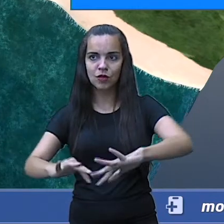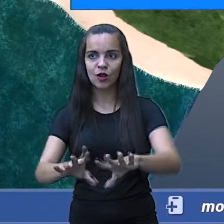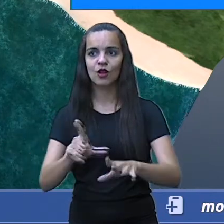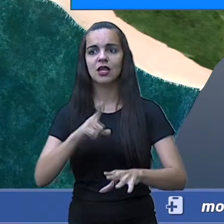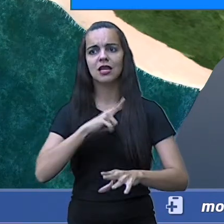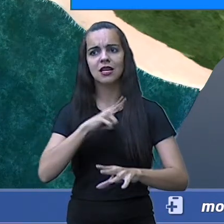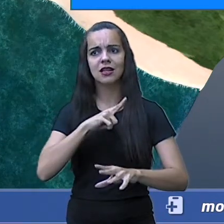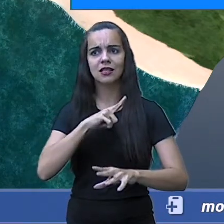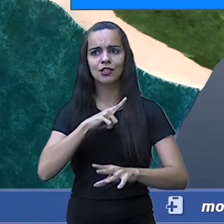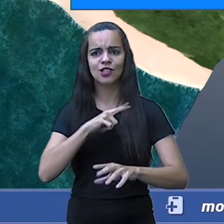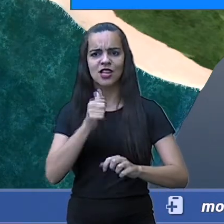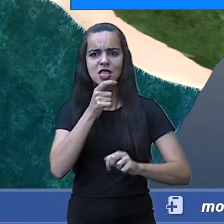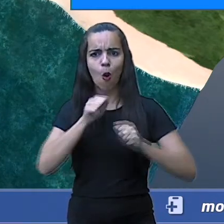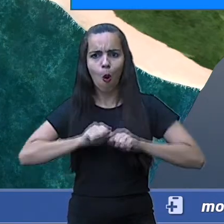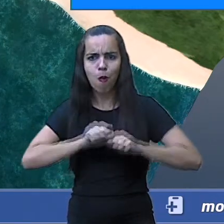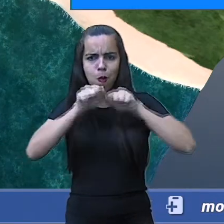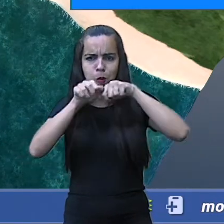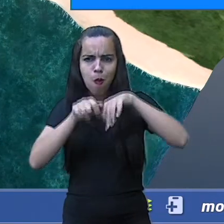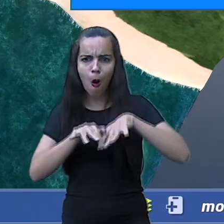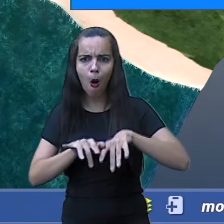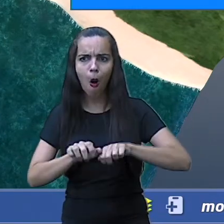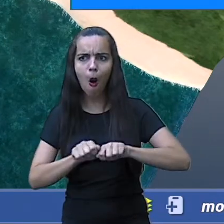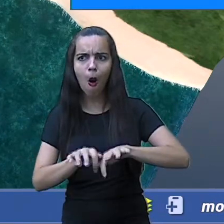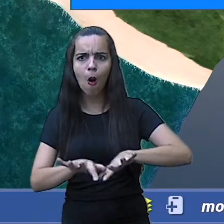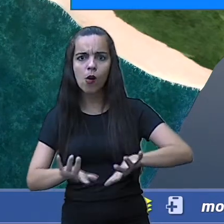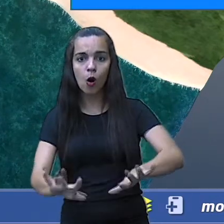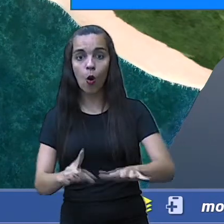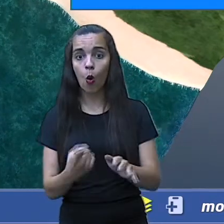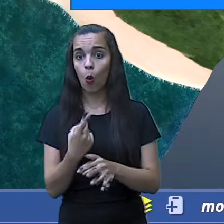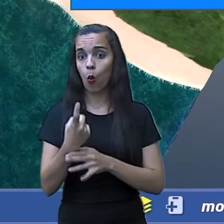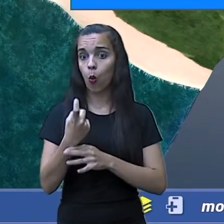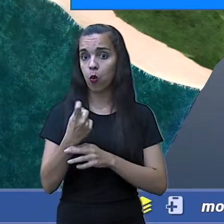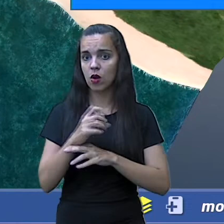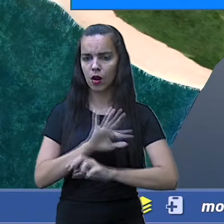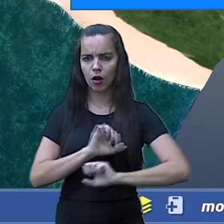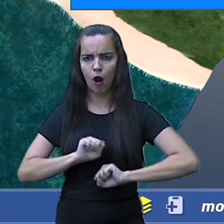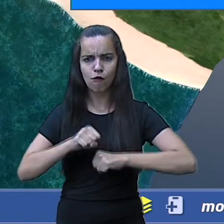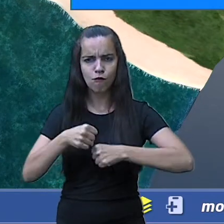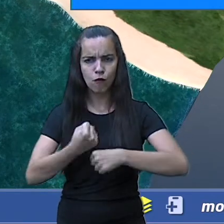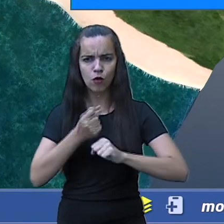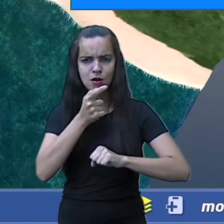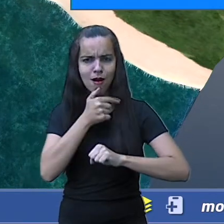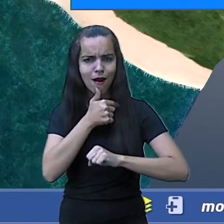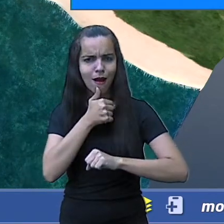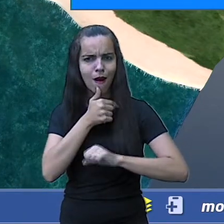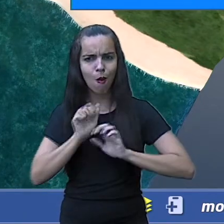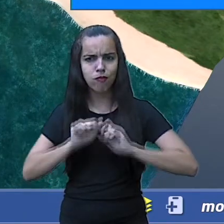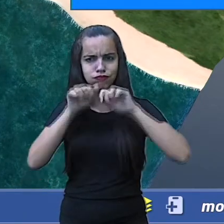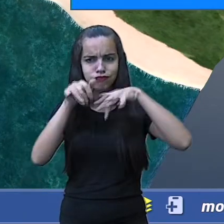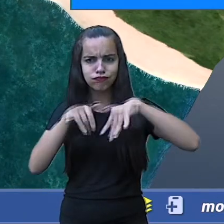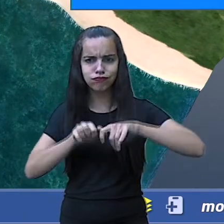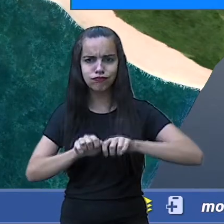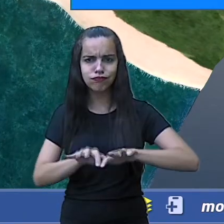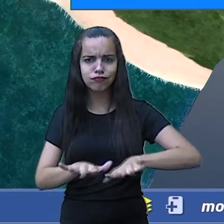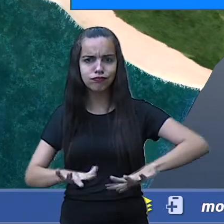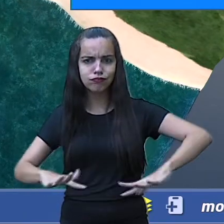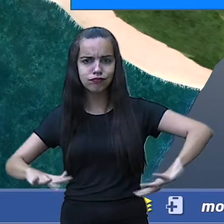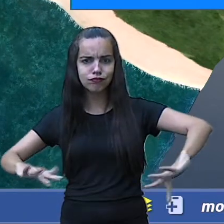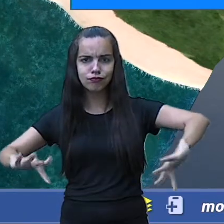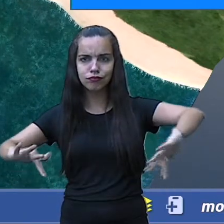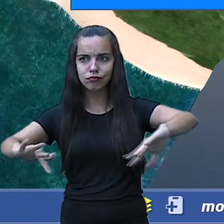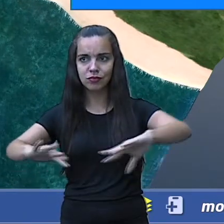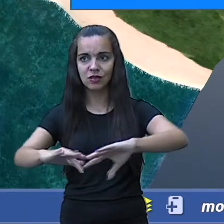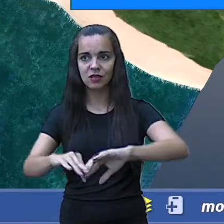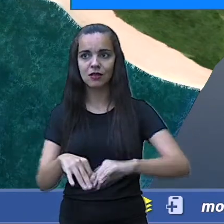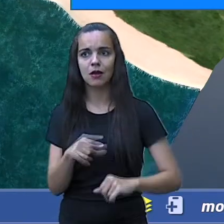uma corrente só. Ele adentra para o oceano. Mas é importante a gente